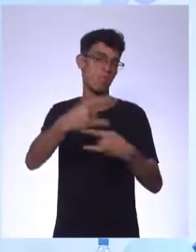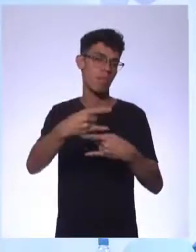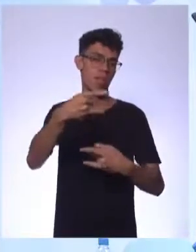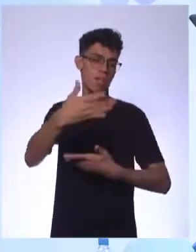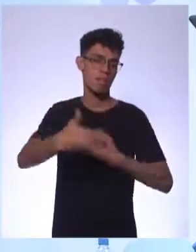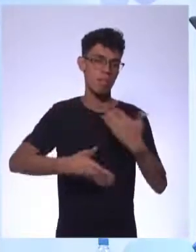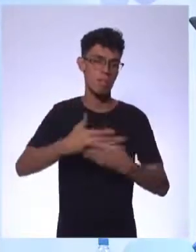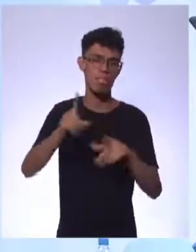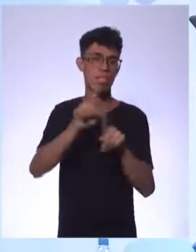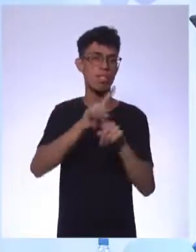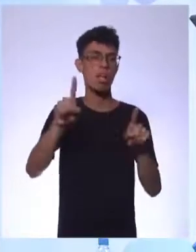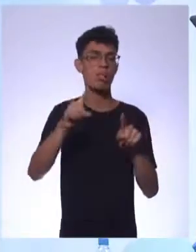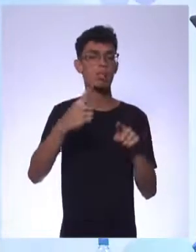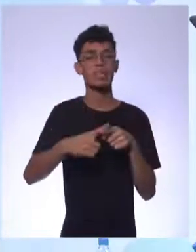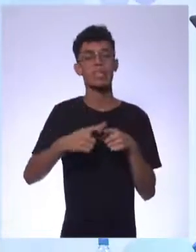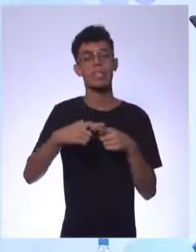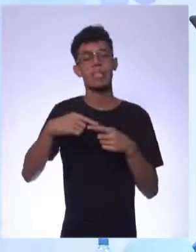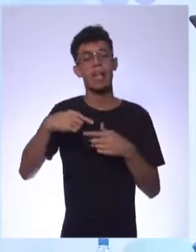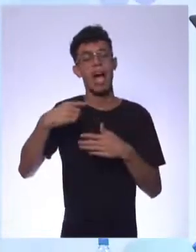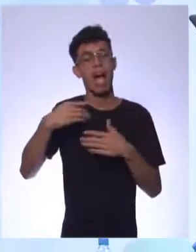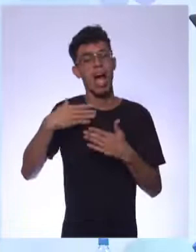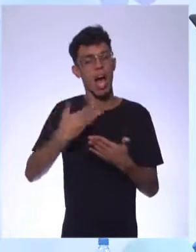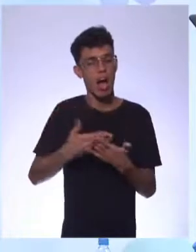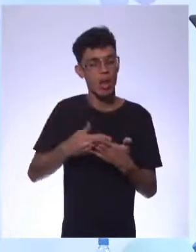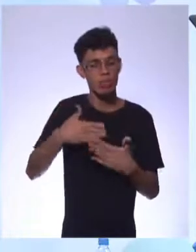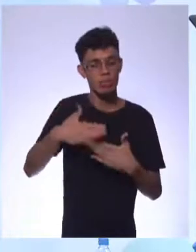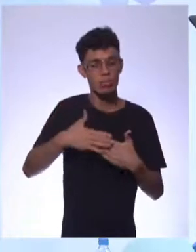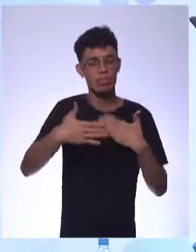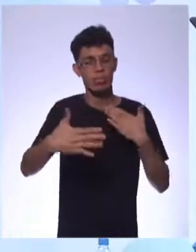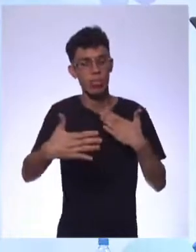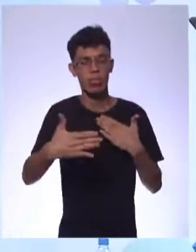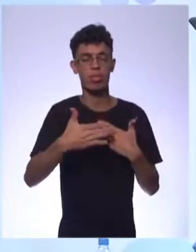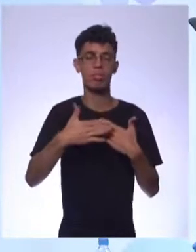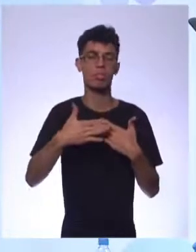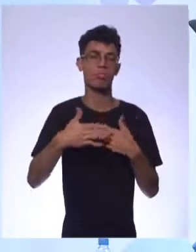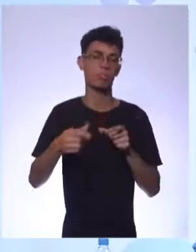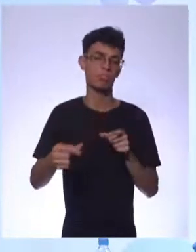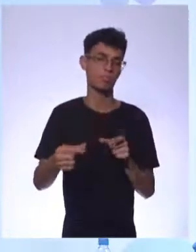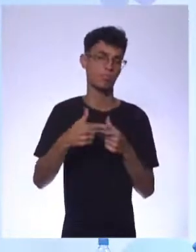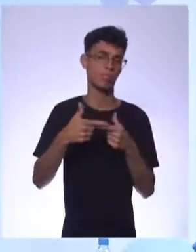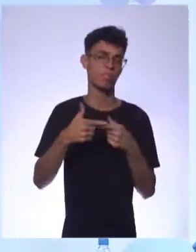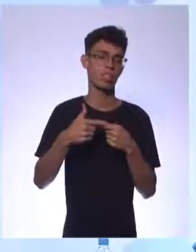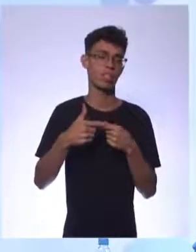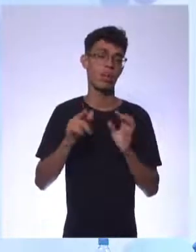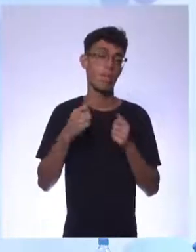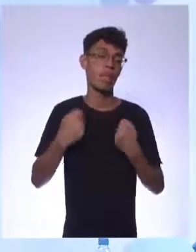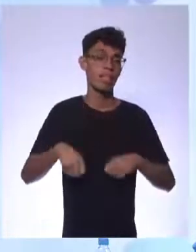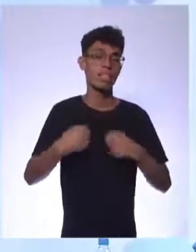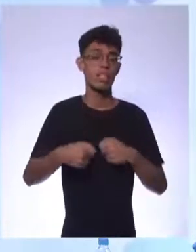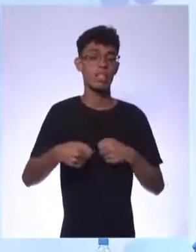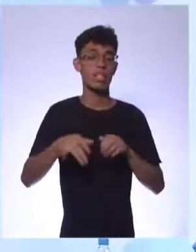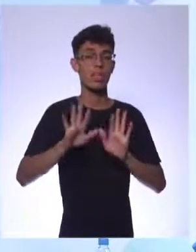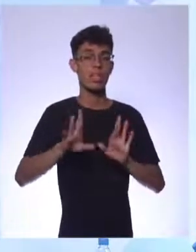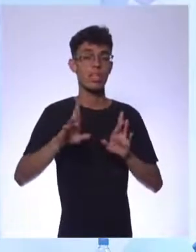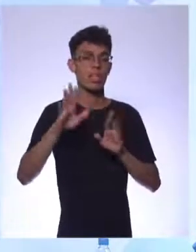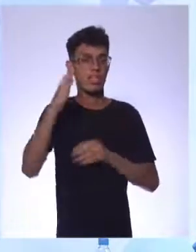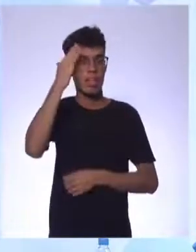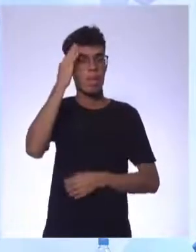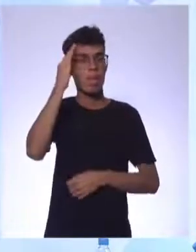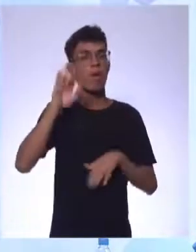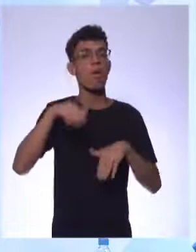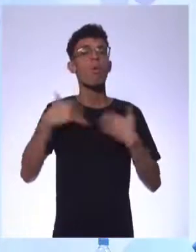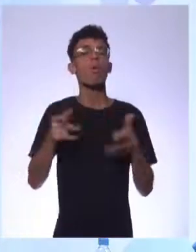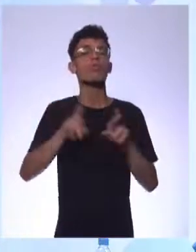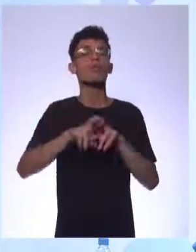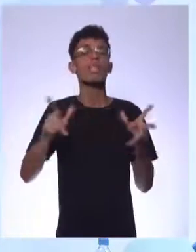porque a aula não vai fluir, tá? Não vai girar. Mas é importantíssimo diferenciar opinião de fato,